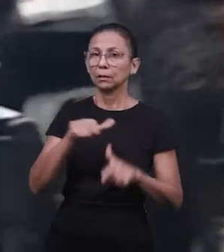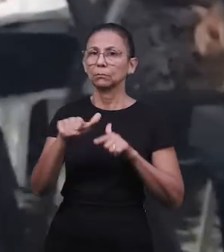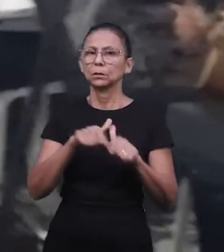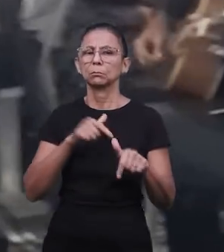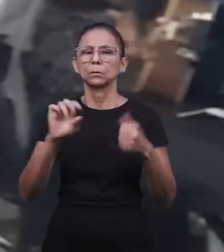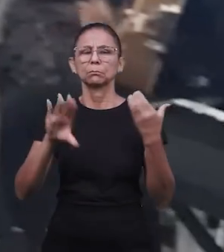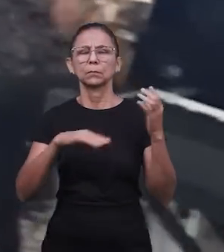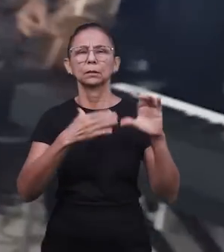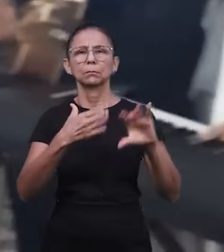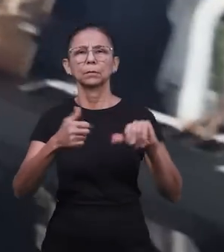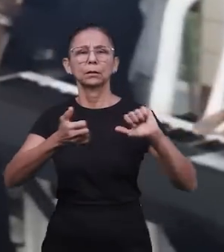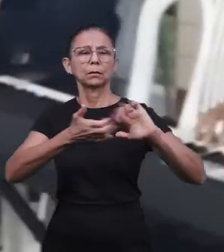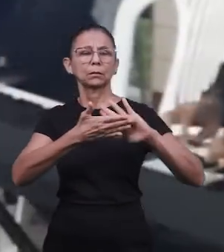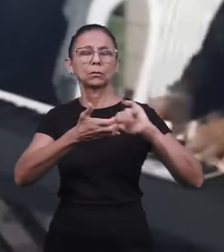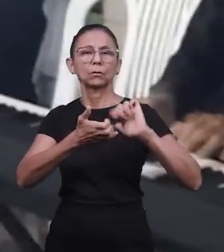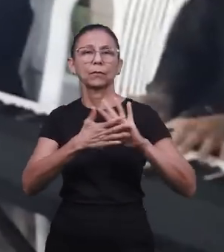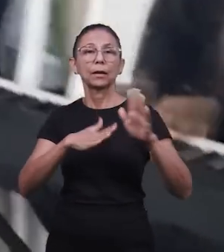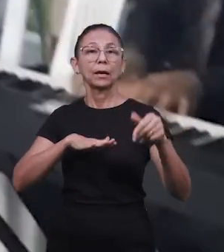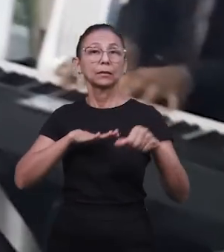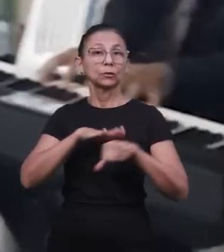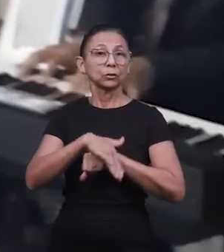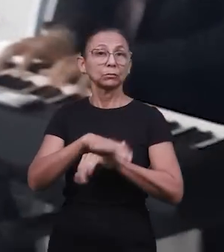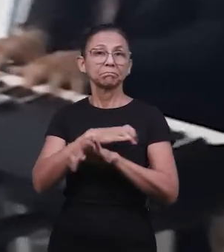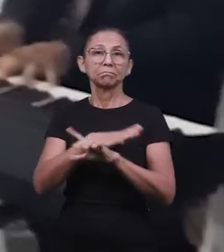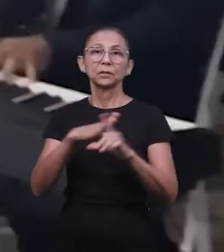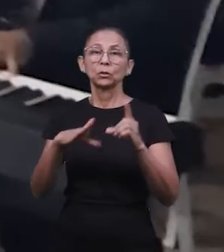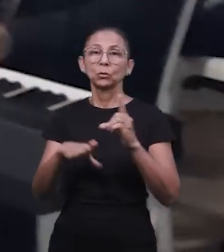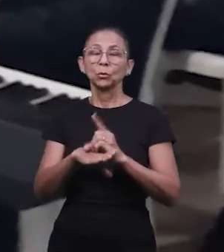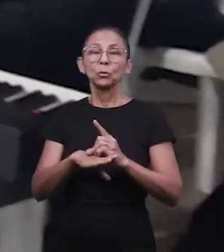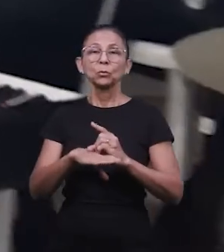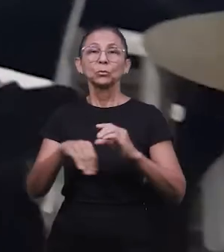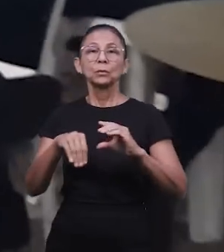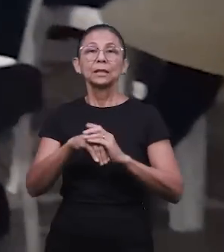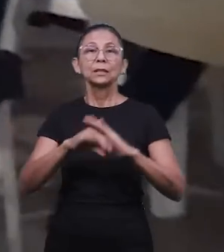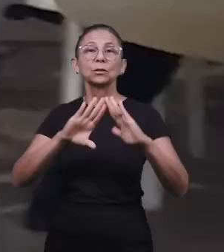escola pública, com a presença de muitos convidados,